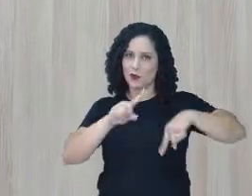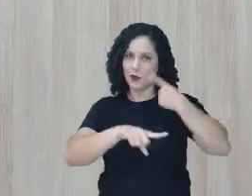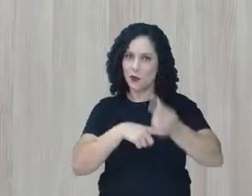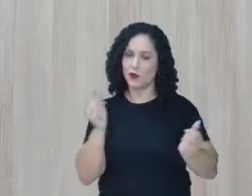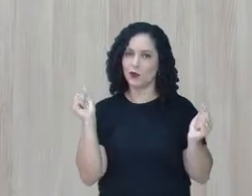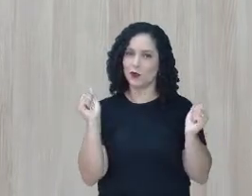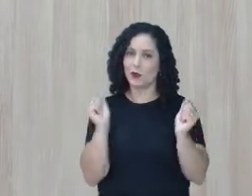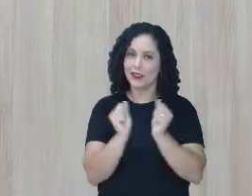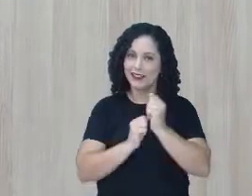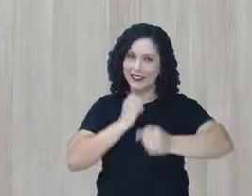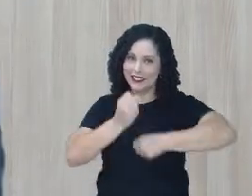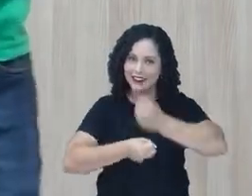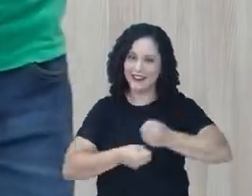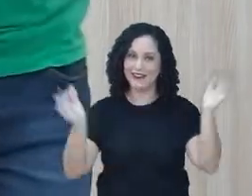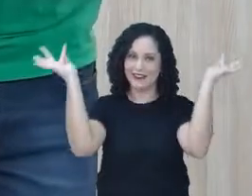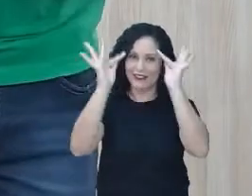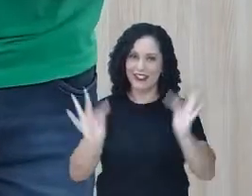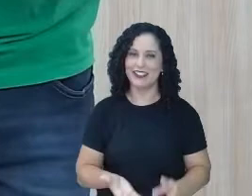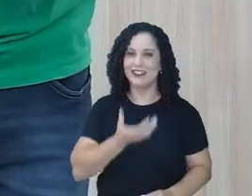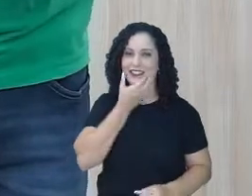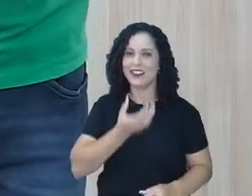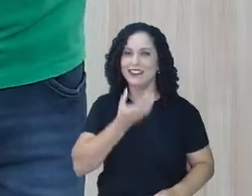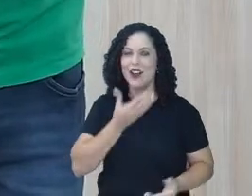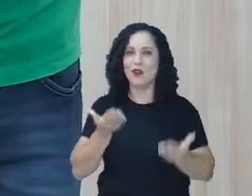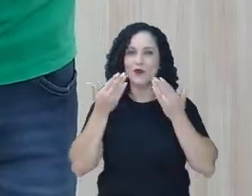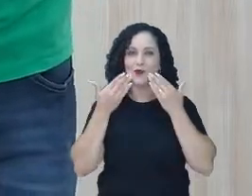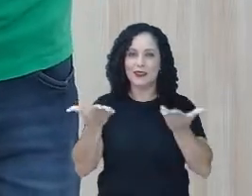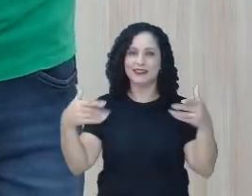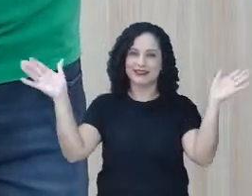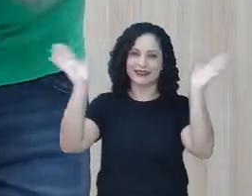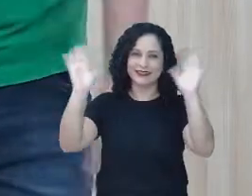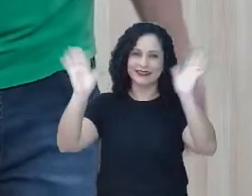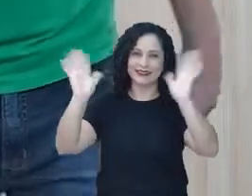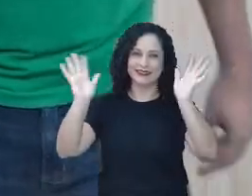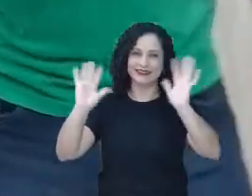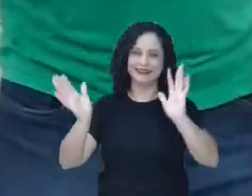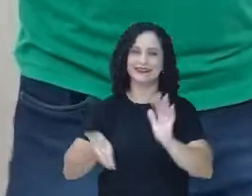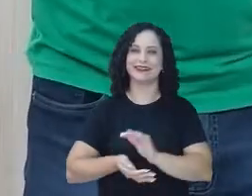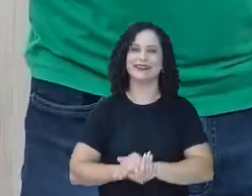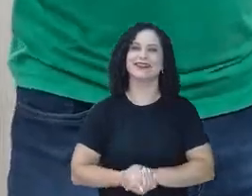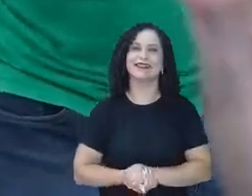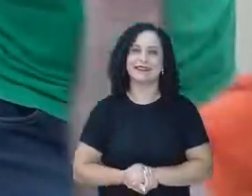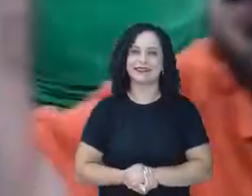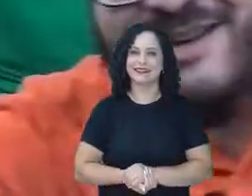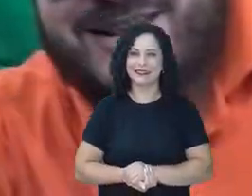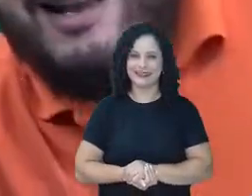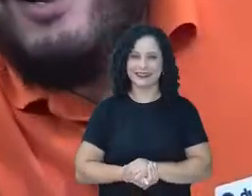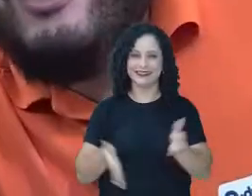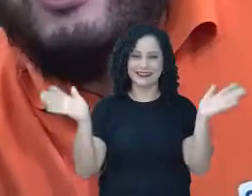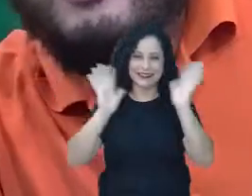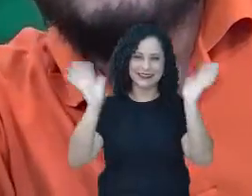Ó. Feliz Natal aí para vocês, tudo de bom, tá certo? Beijos, abraços, tchauzinho. Até ano que vem. Eu também. Aí, ó.